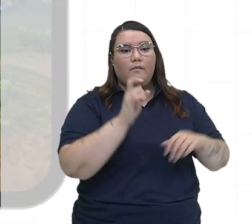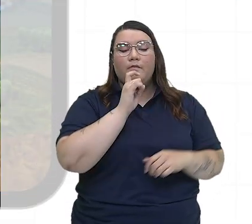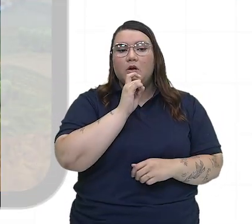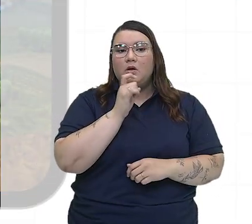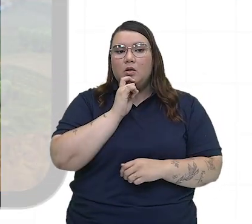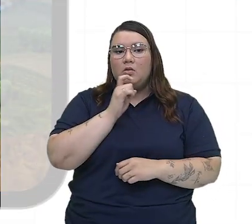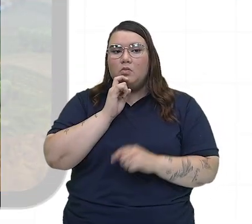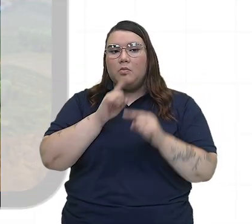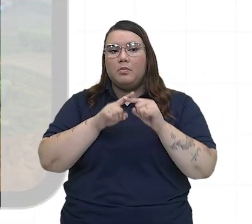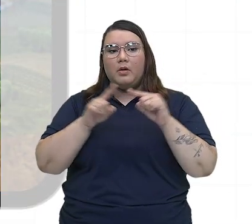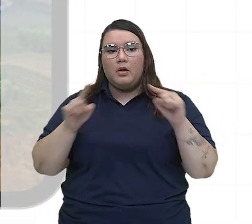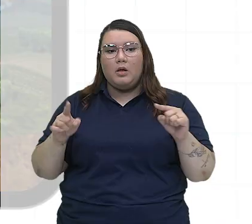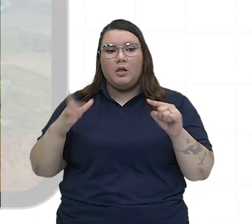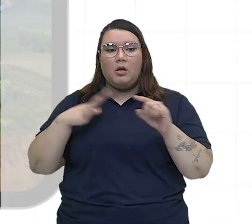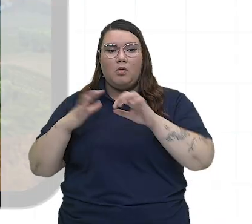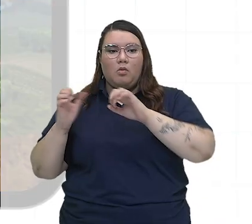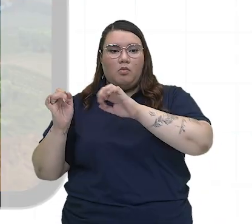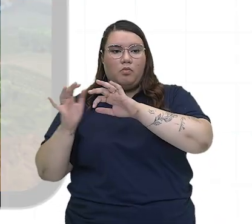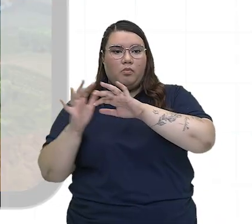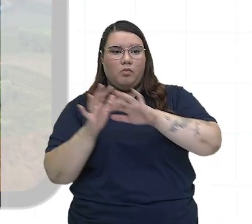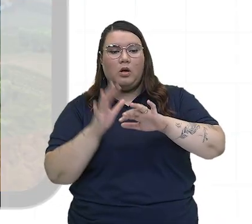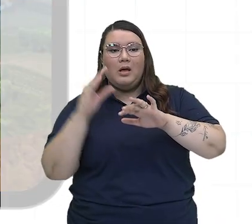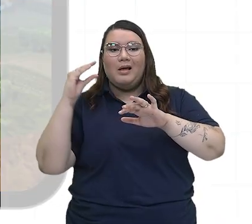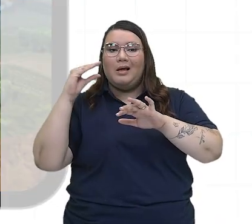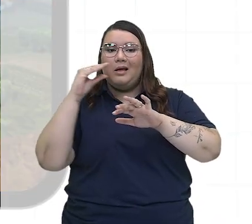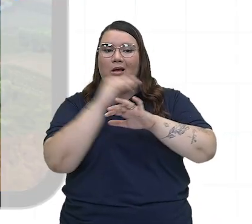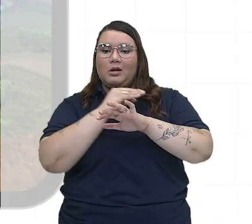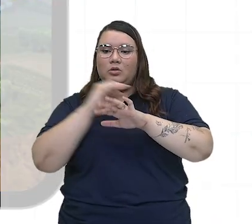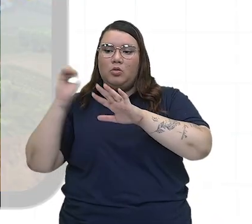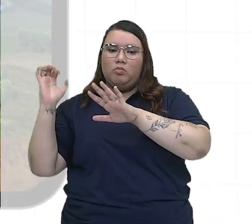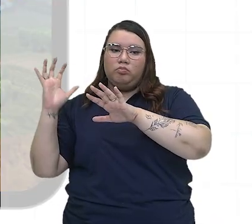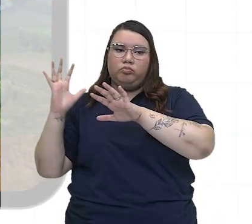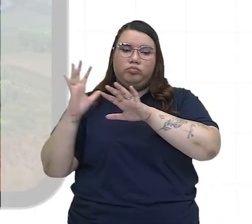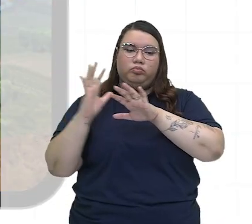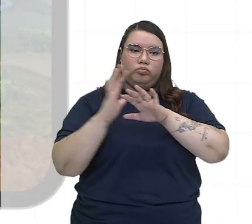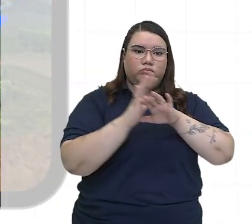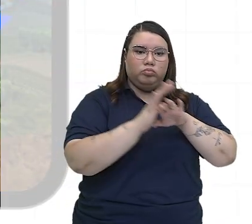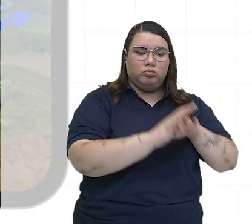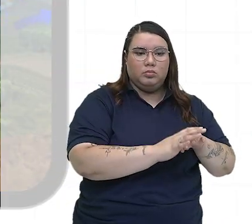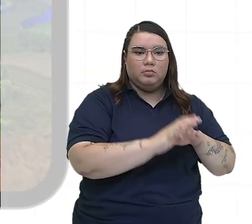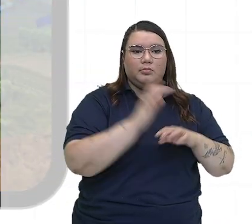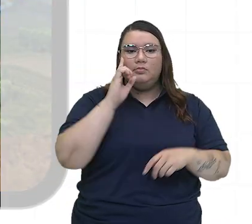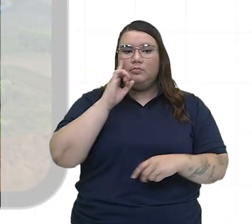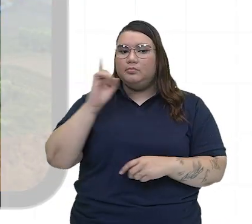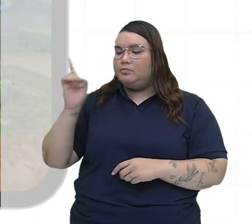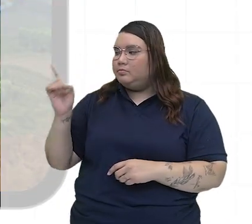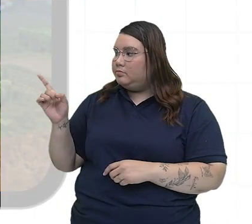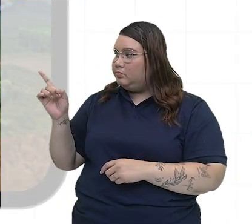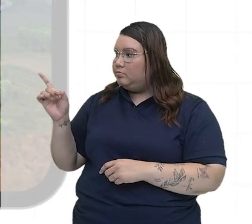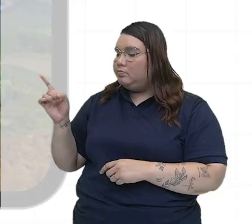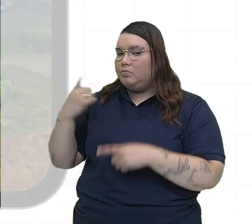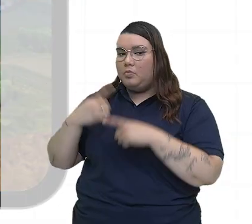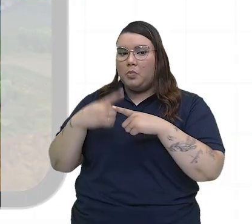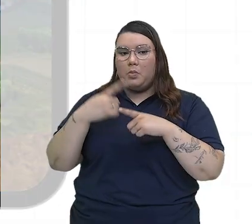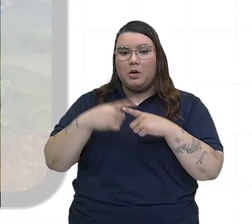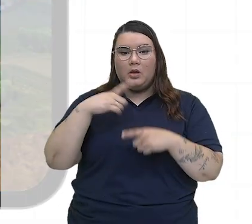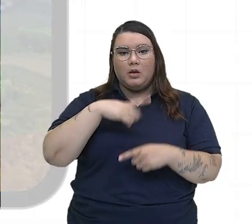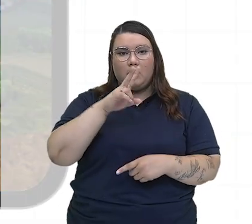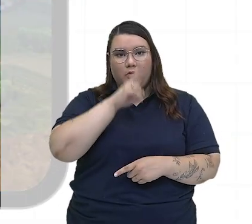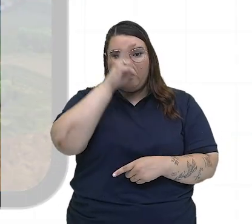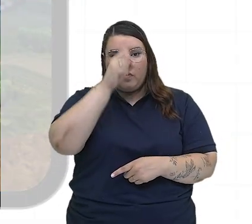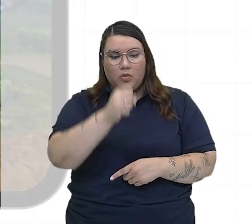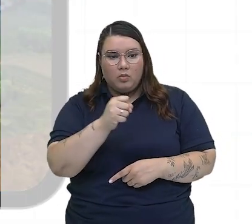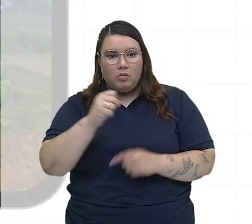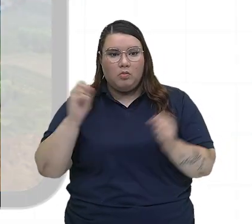acontecendo, mas ela vai ser invadida e substituída por uma frente fria de ar, porque ela vai estar mais forte, mais